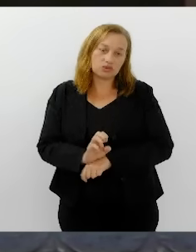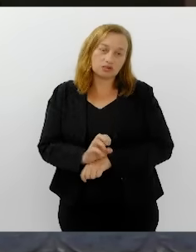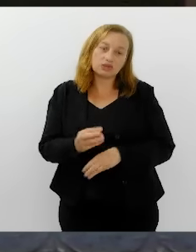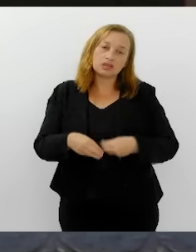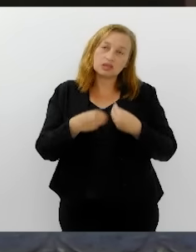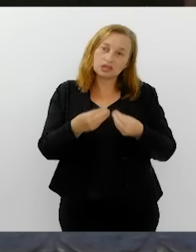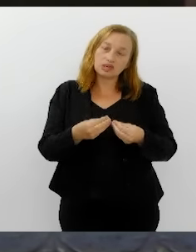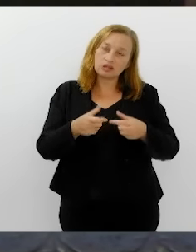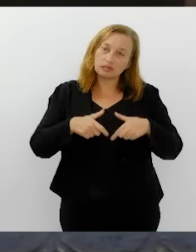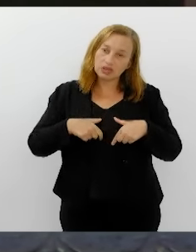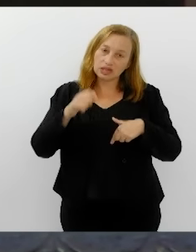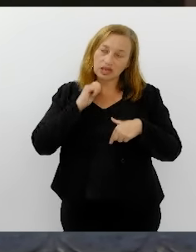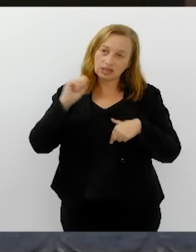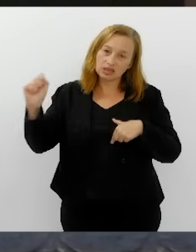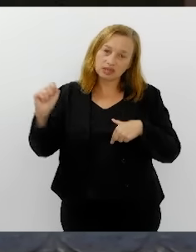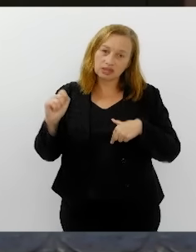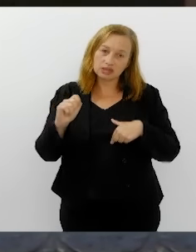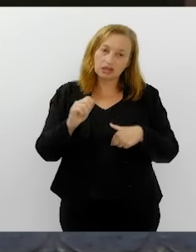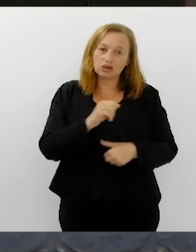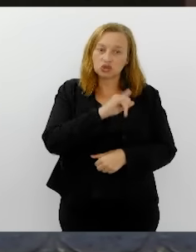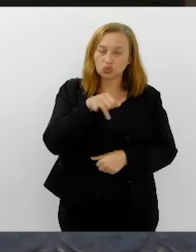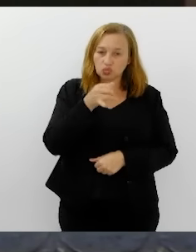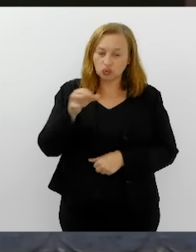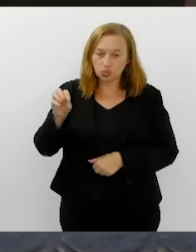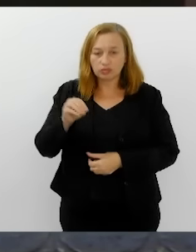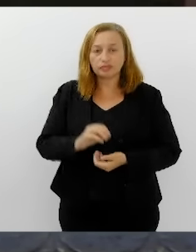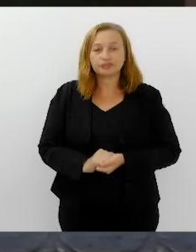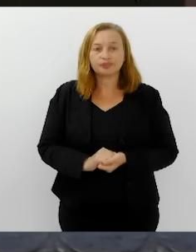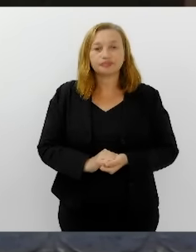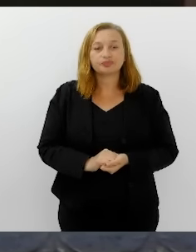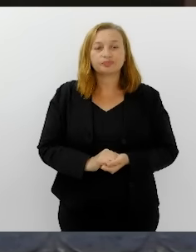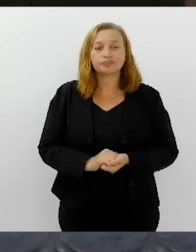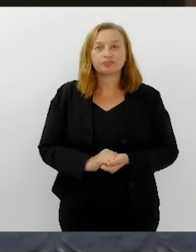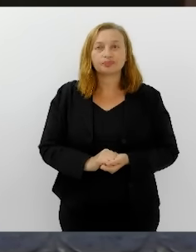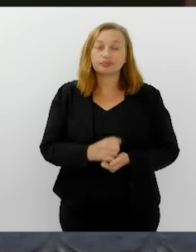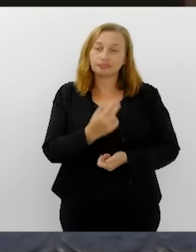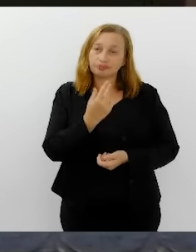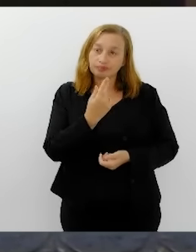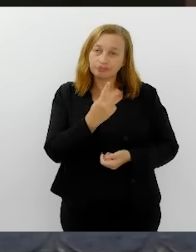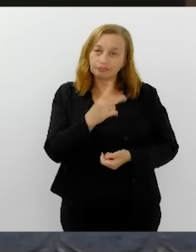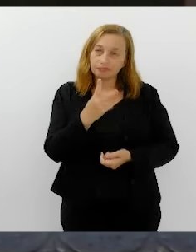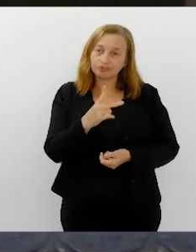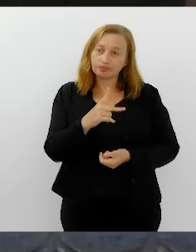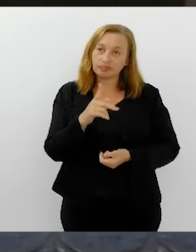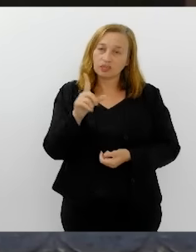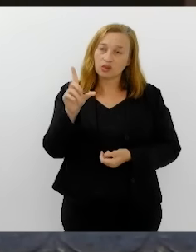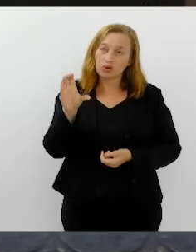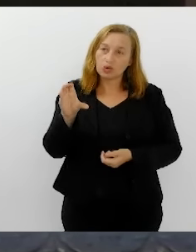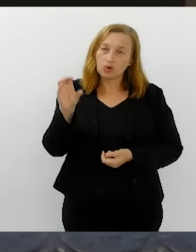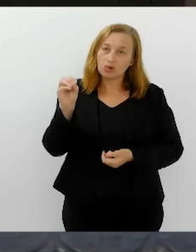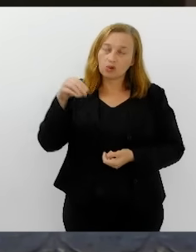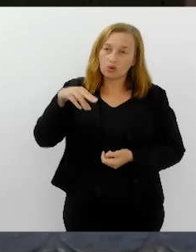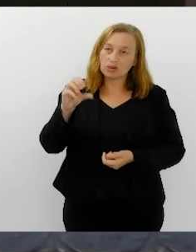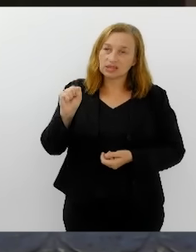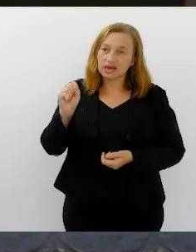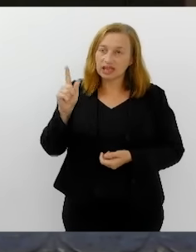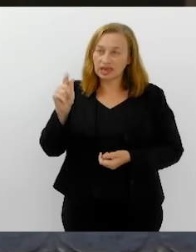essa honraria ao Monsenhor. E através dele, através da consagração